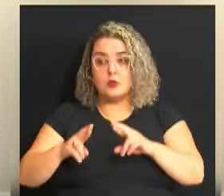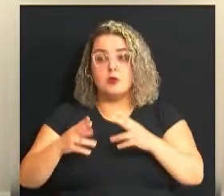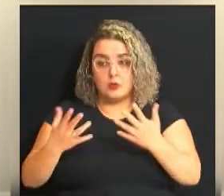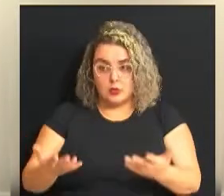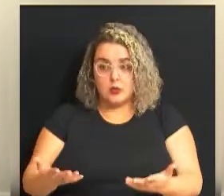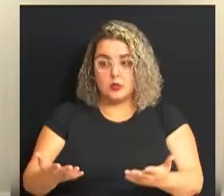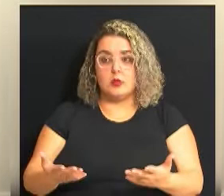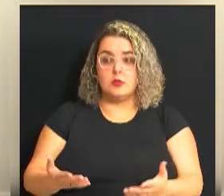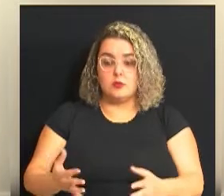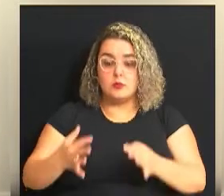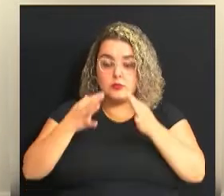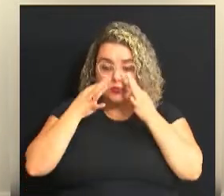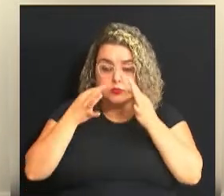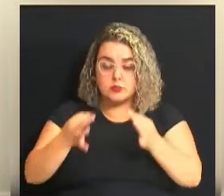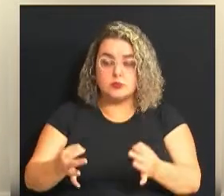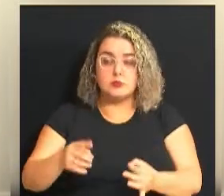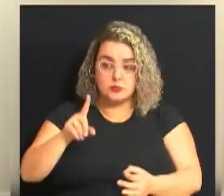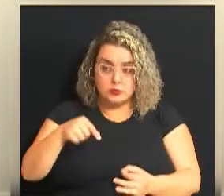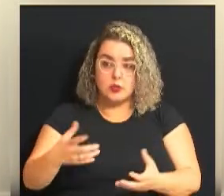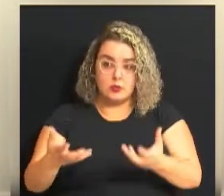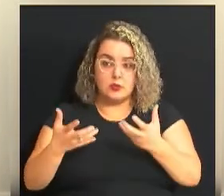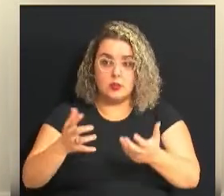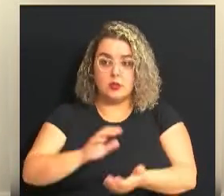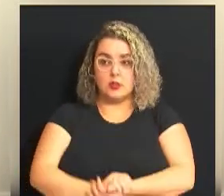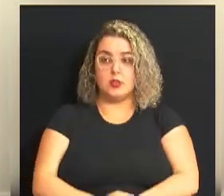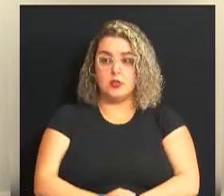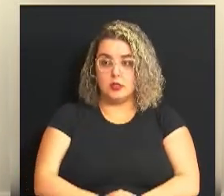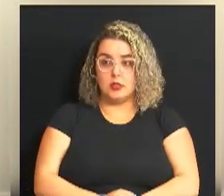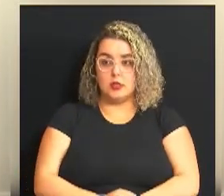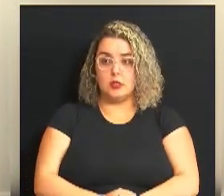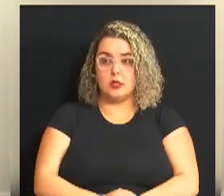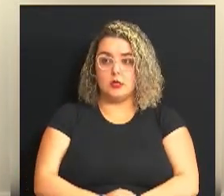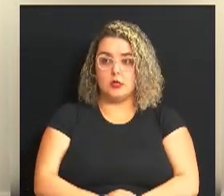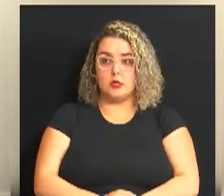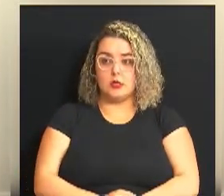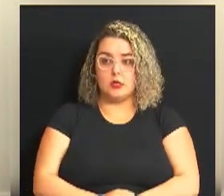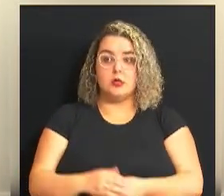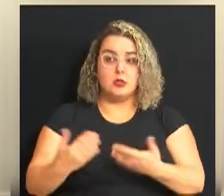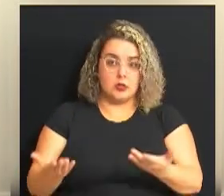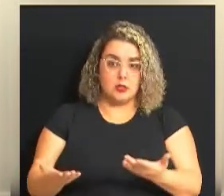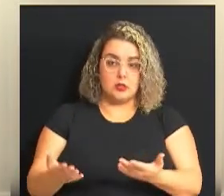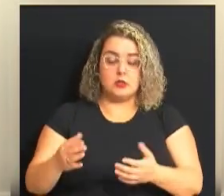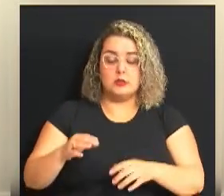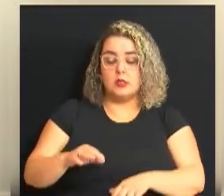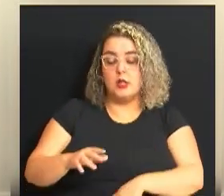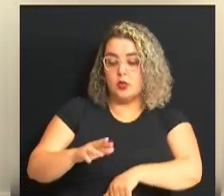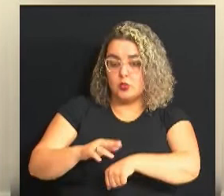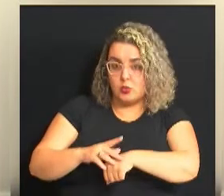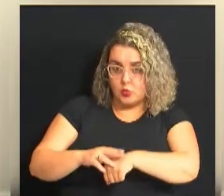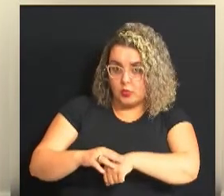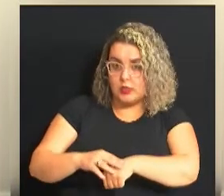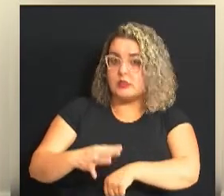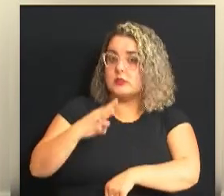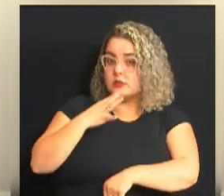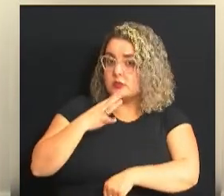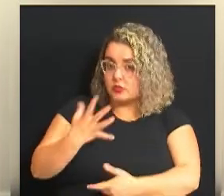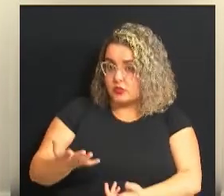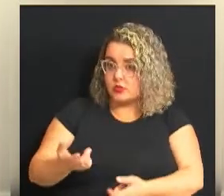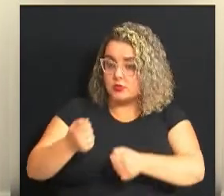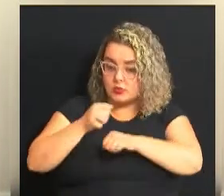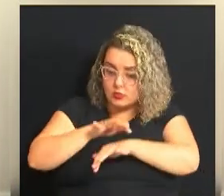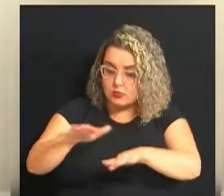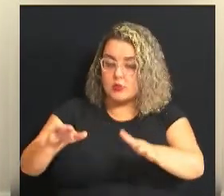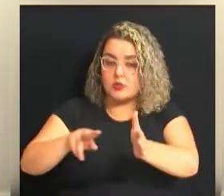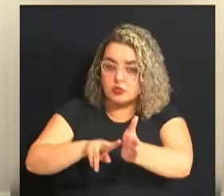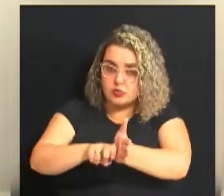muita atenção, e é isso que a gente quer. Que esta questão da endometriose seja conhecida, seja